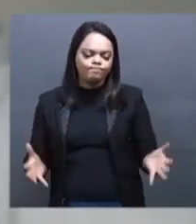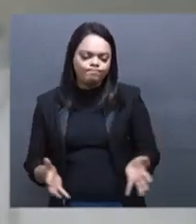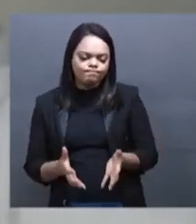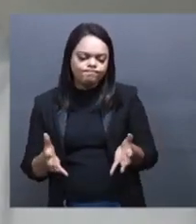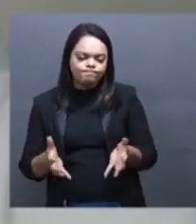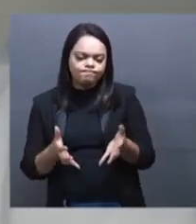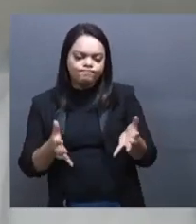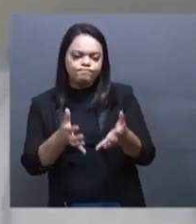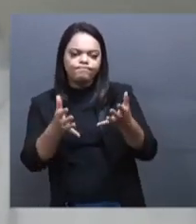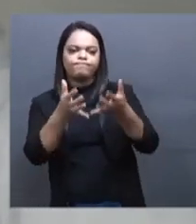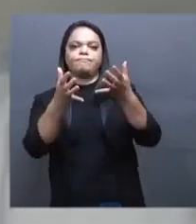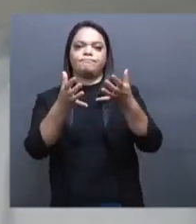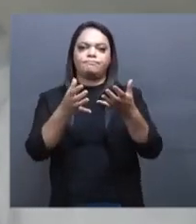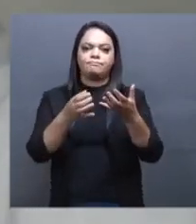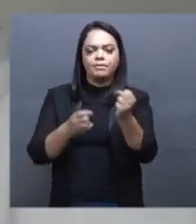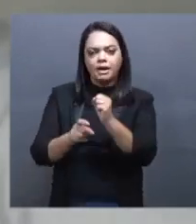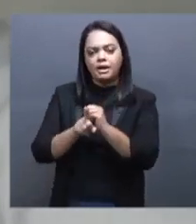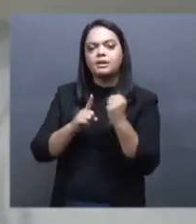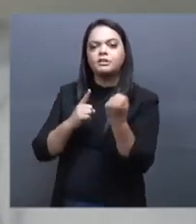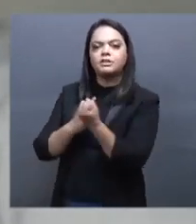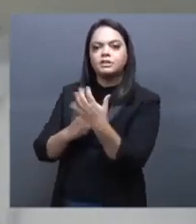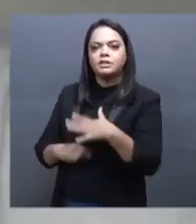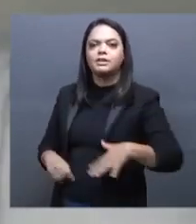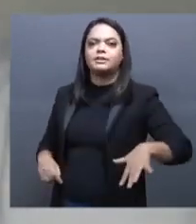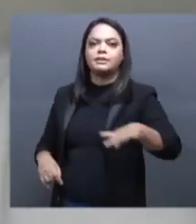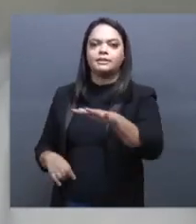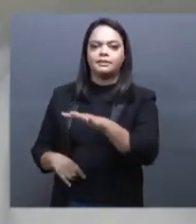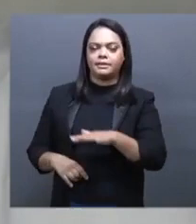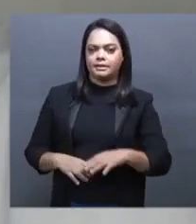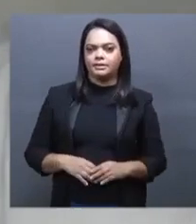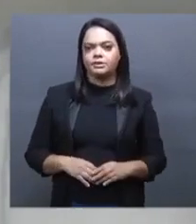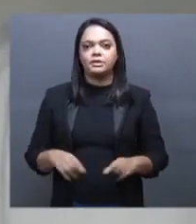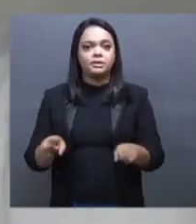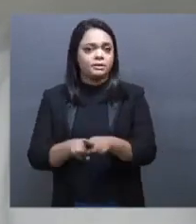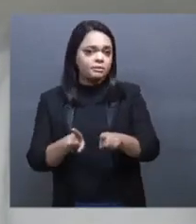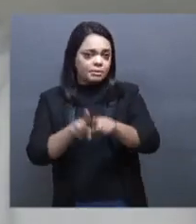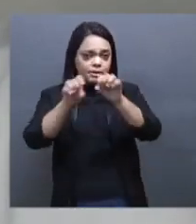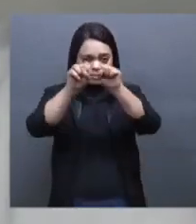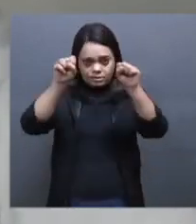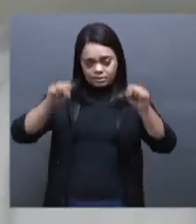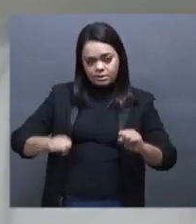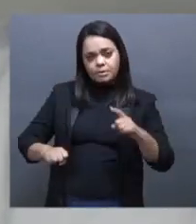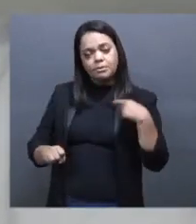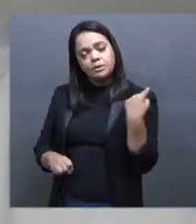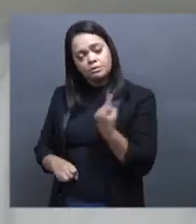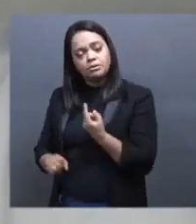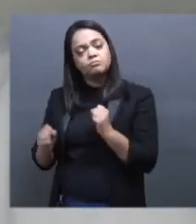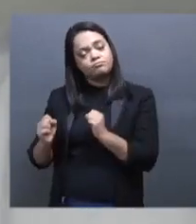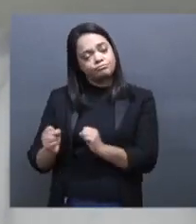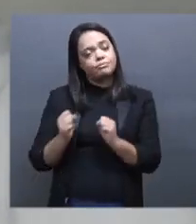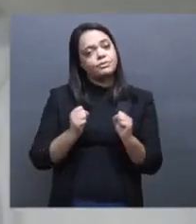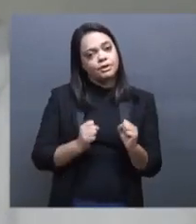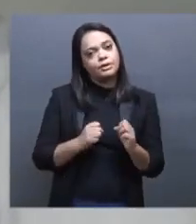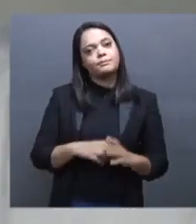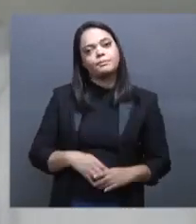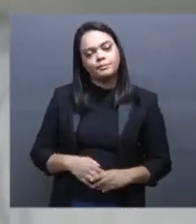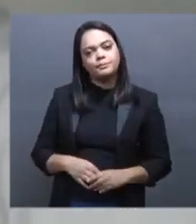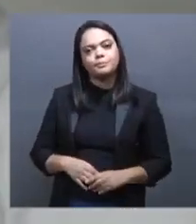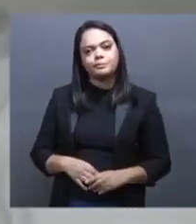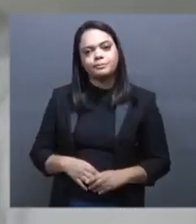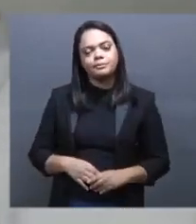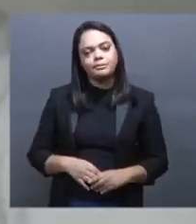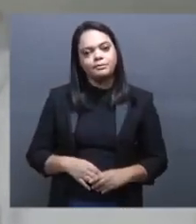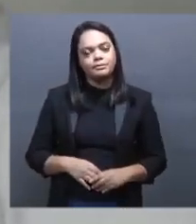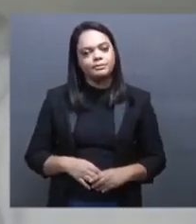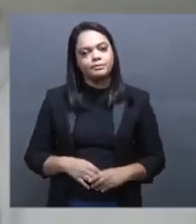essa sociedade, reconstruir as estruturas e os sistemas. A gente tem esse poder.